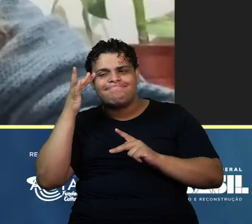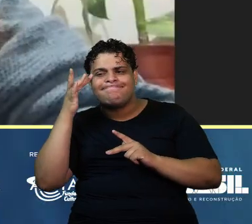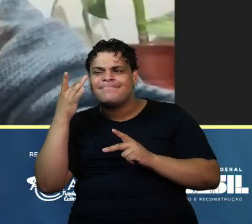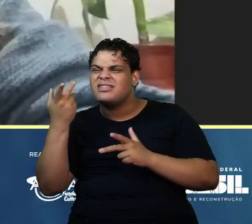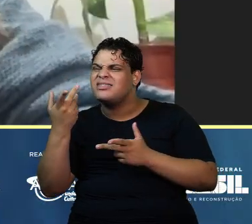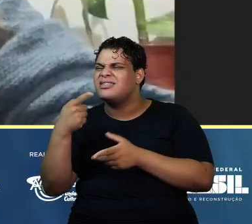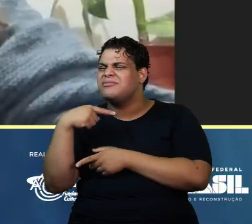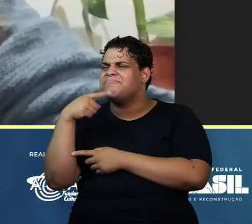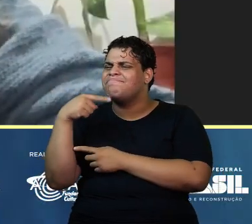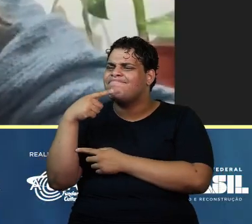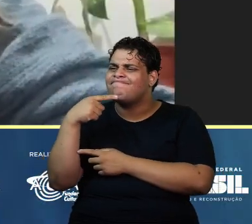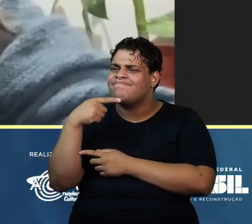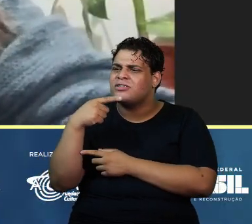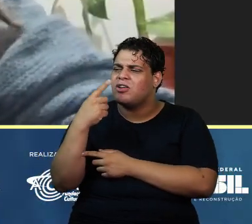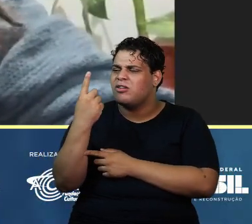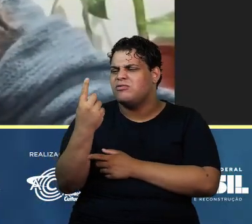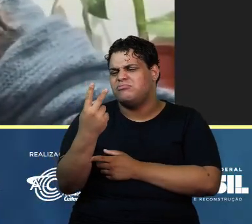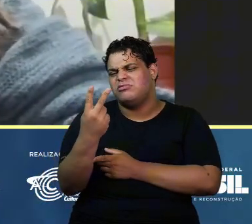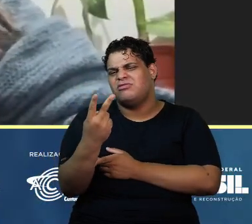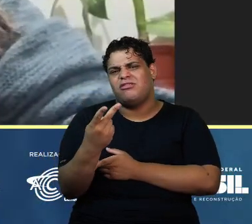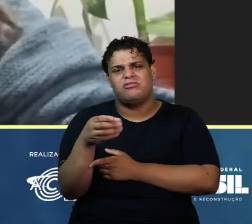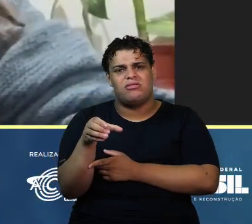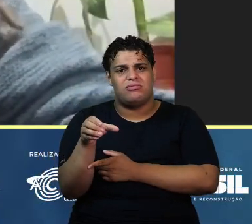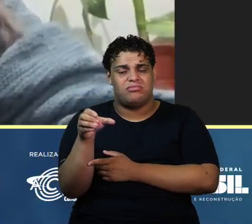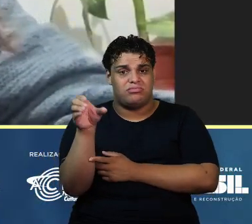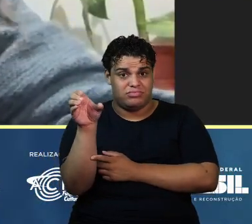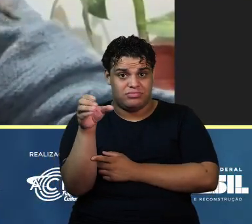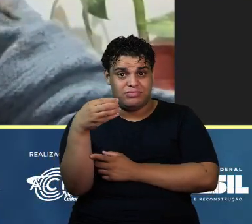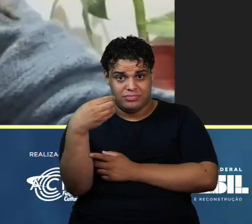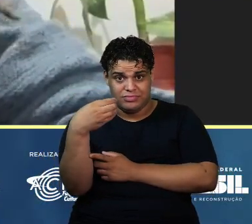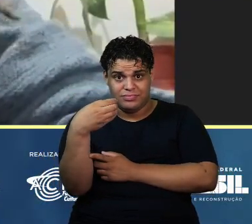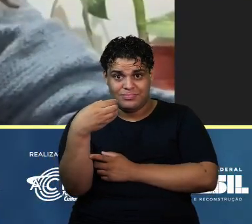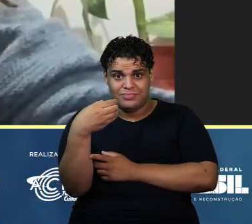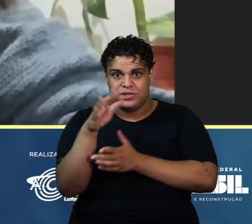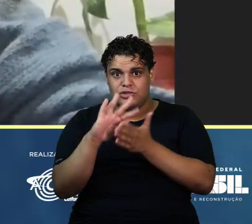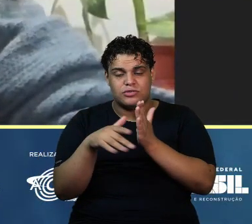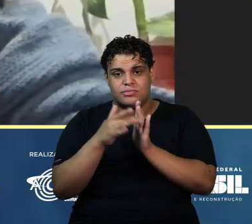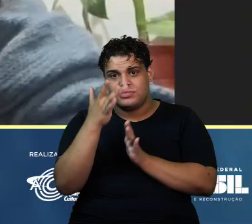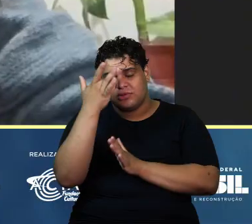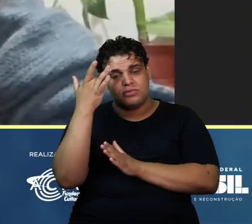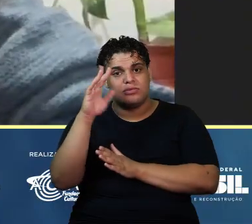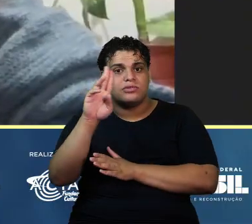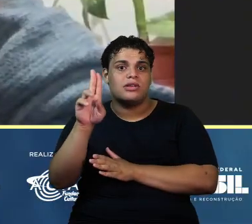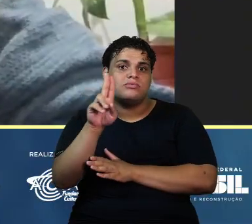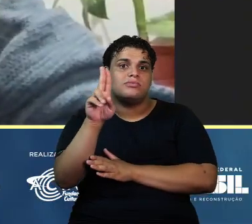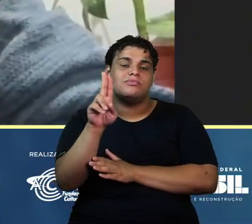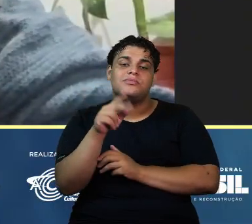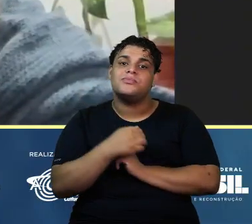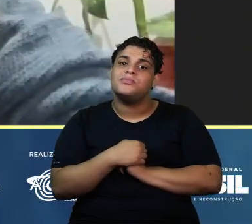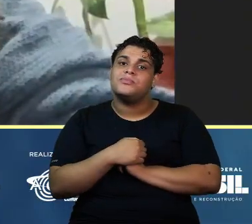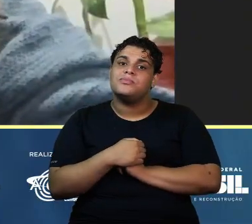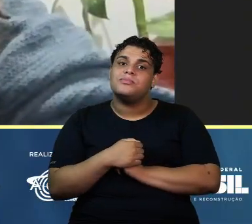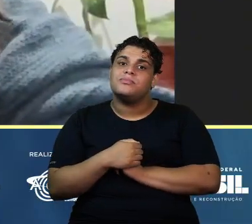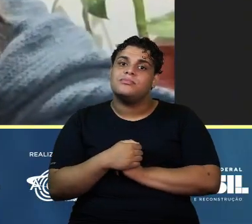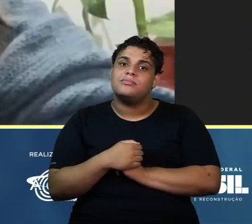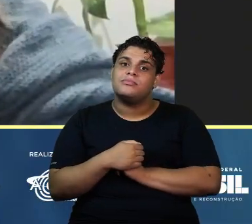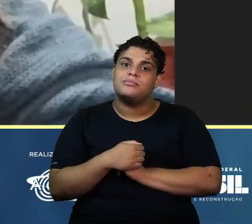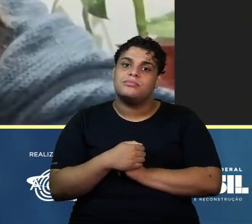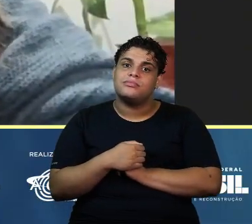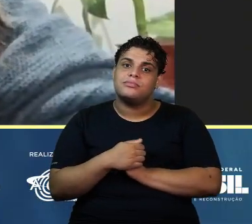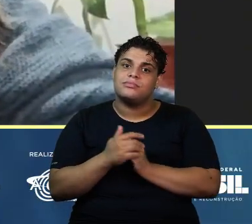mas dois copos plásticos e todo mundo que está usando. É aquela grande